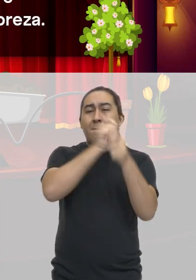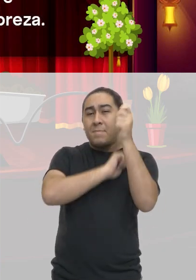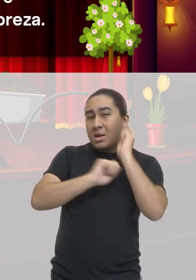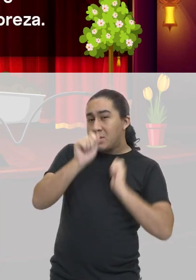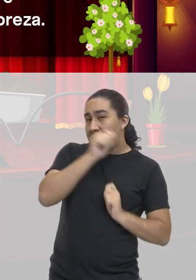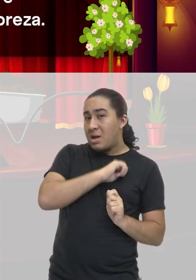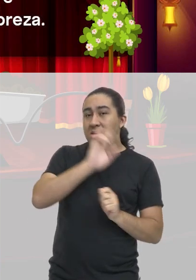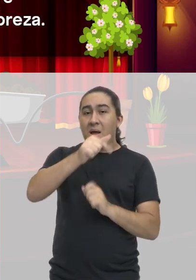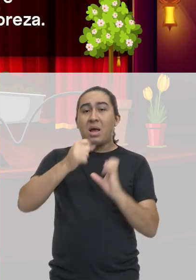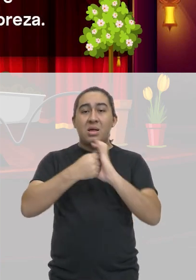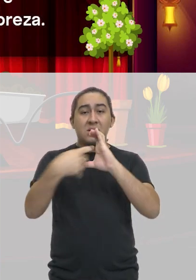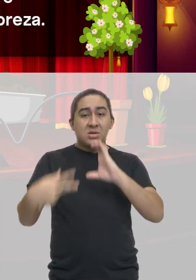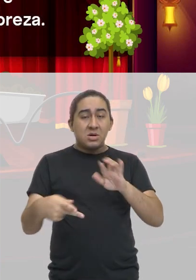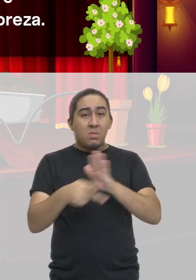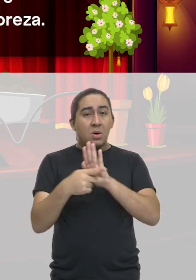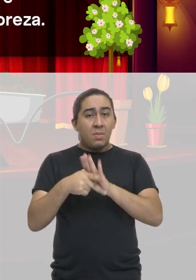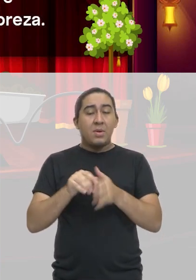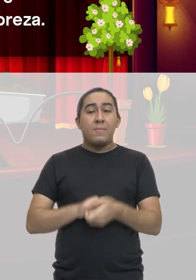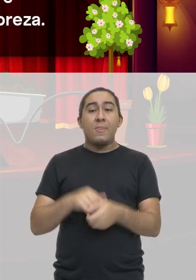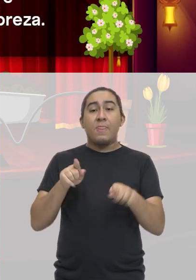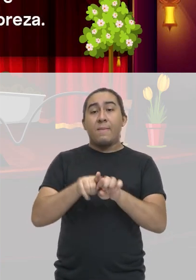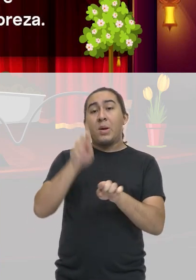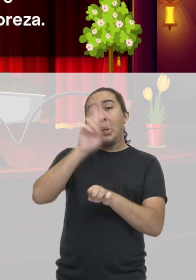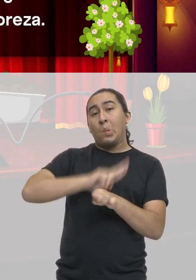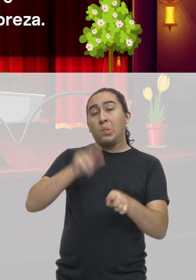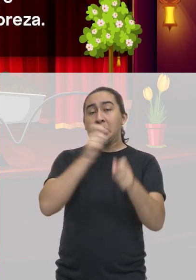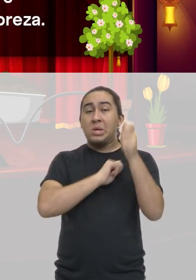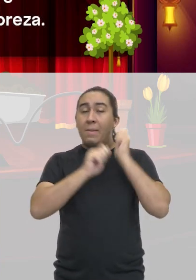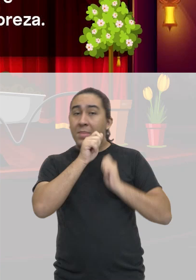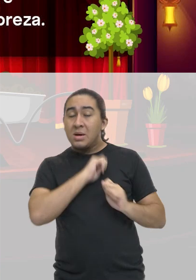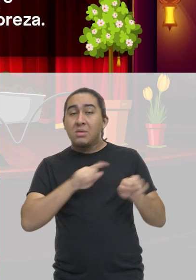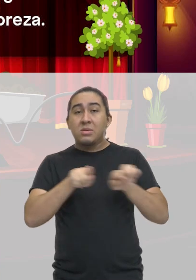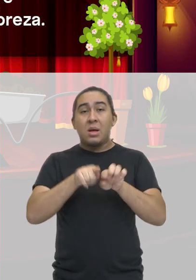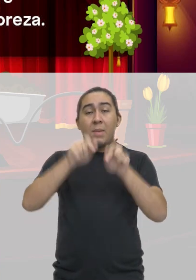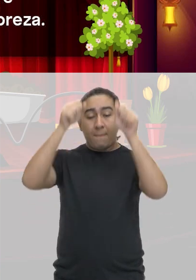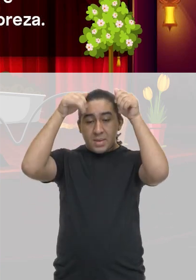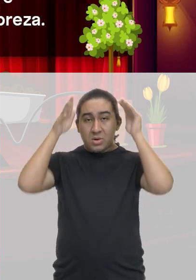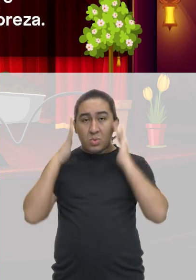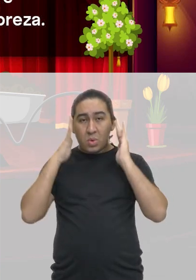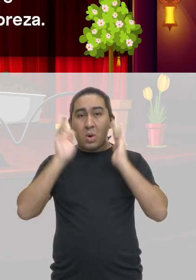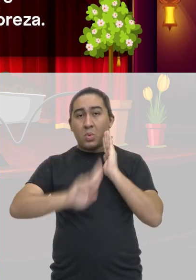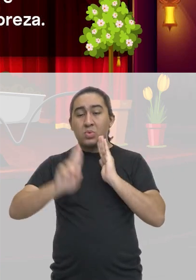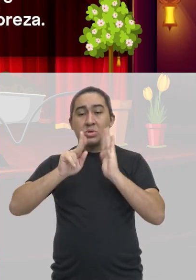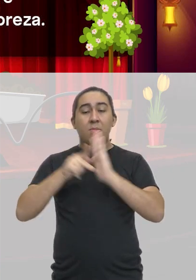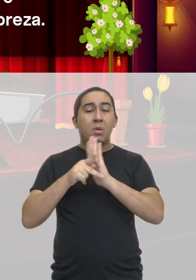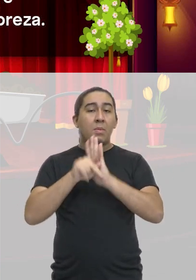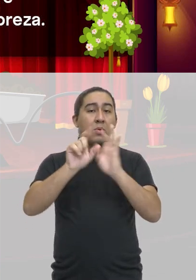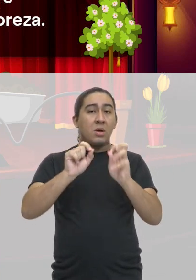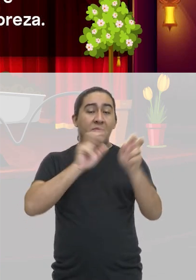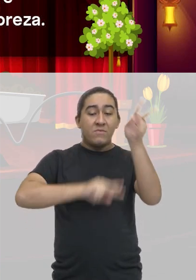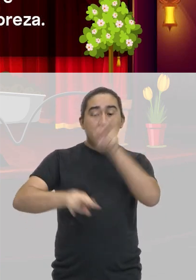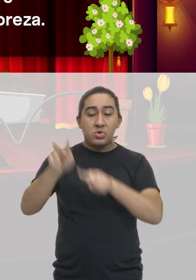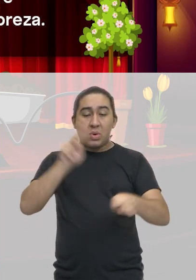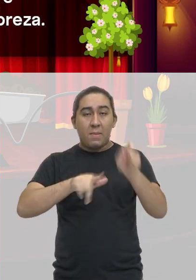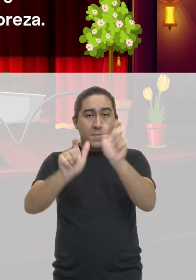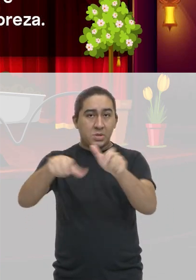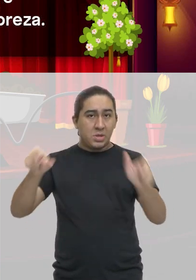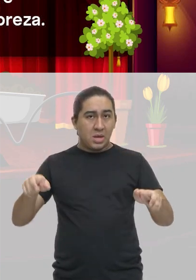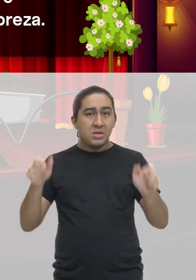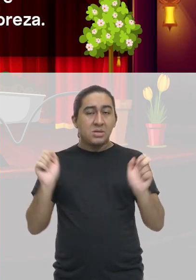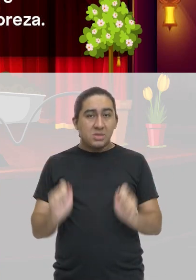é caracterização. O estilo de cabelo, o uso de perucas contribui para a construção visual do